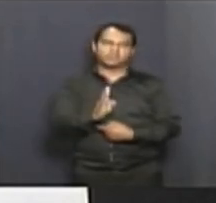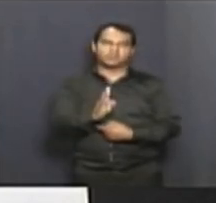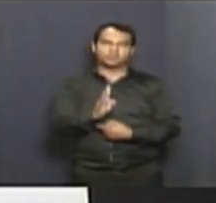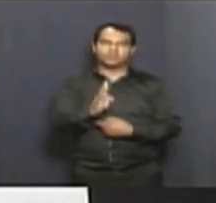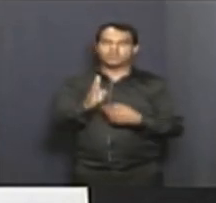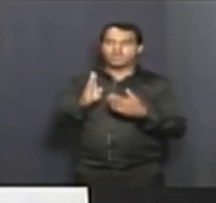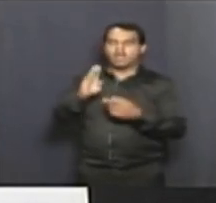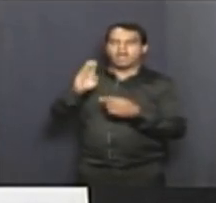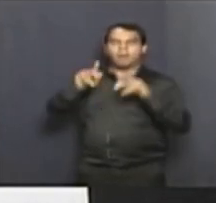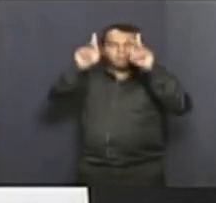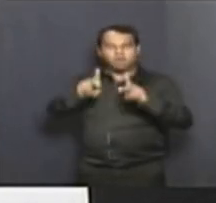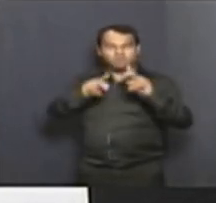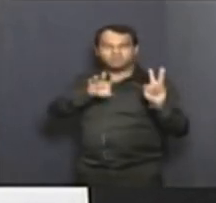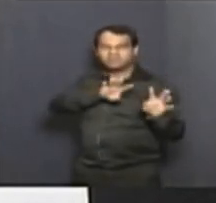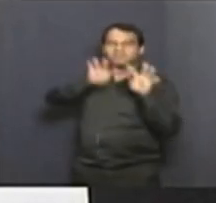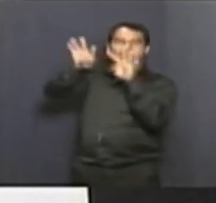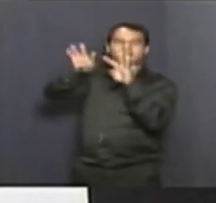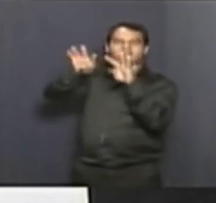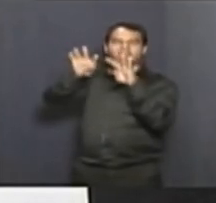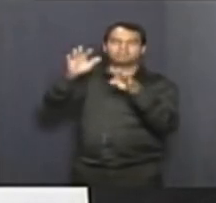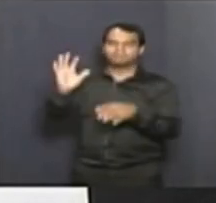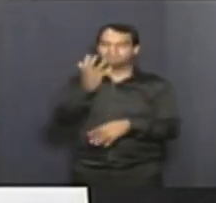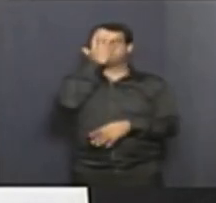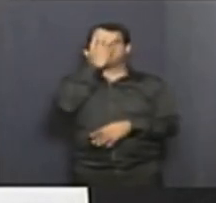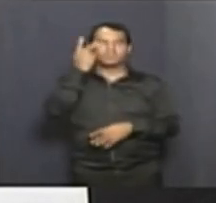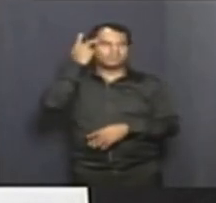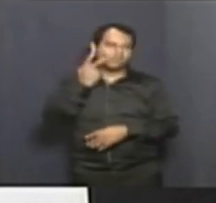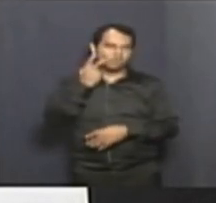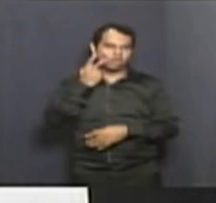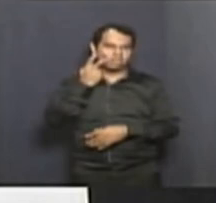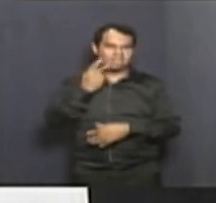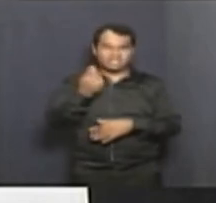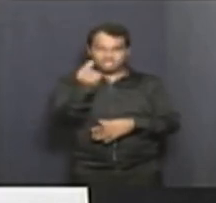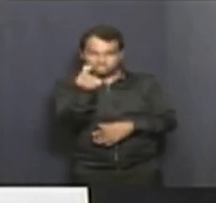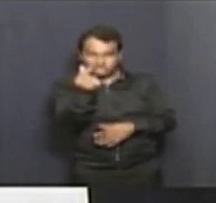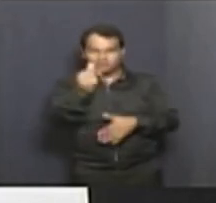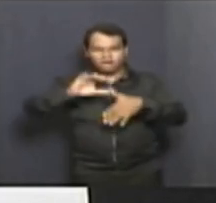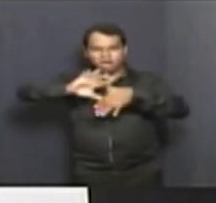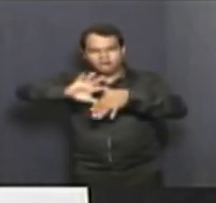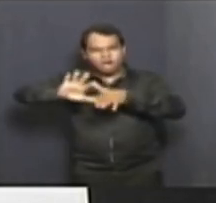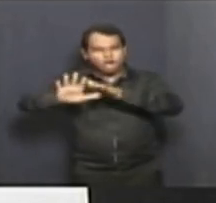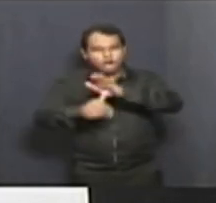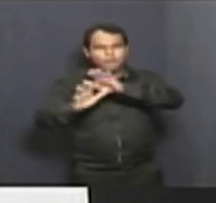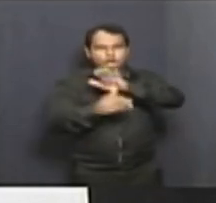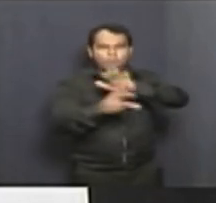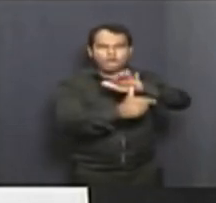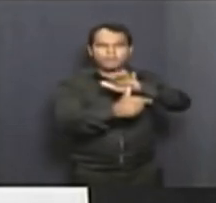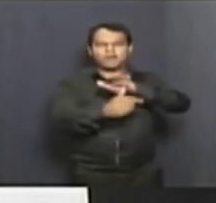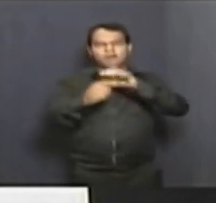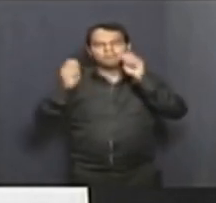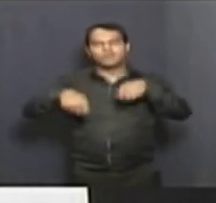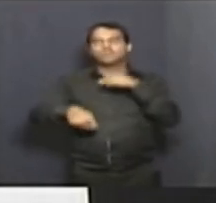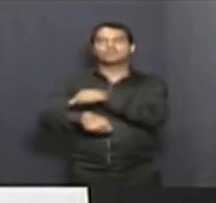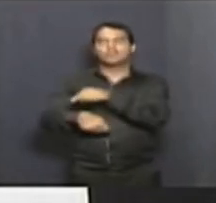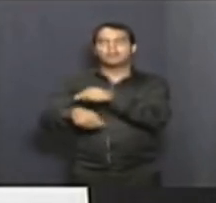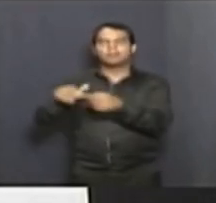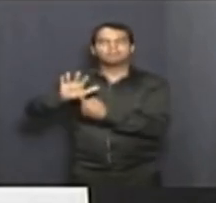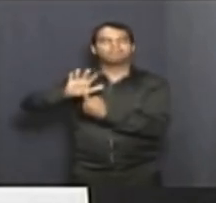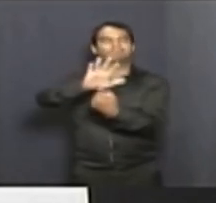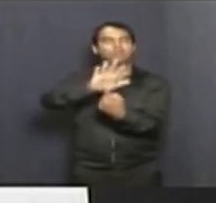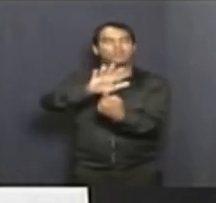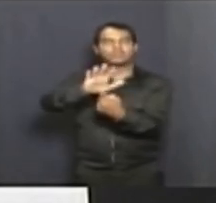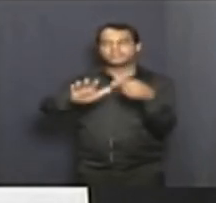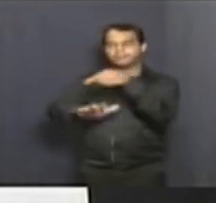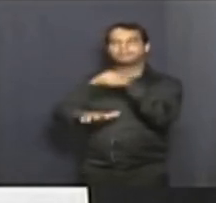maneira muito vergonhosa cada tostão que se rouba neste país pode representar representa